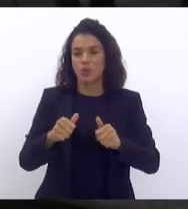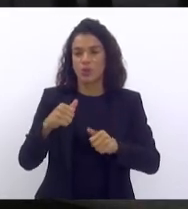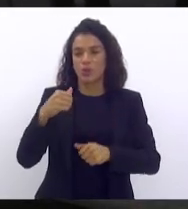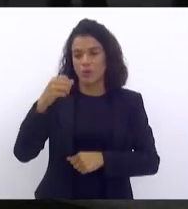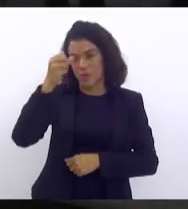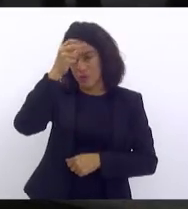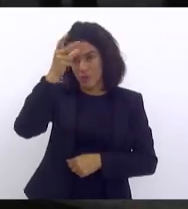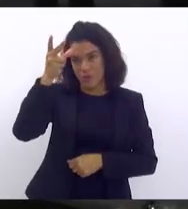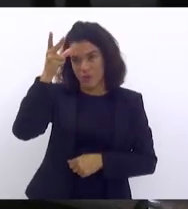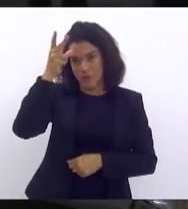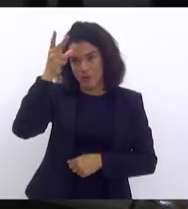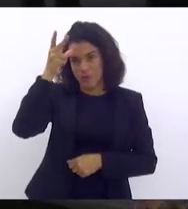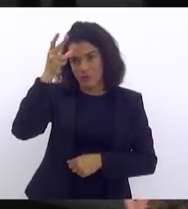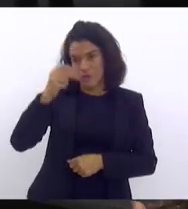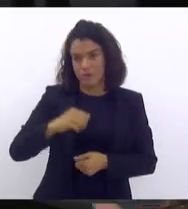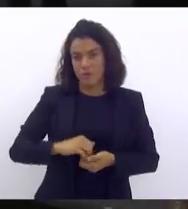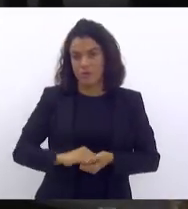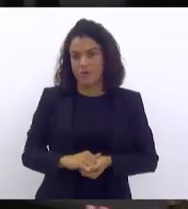Vamos pedir...